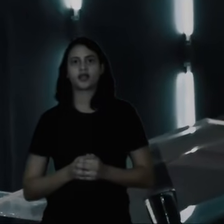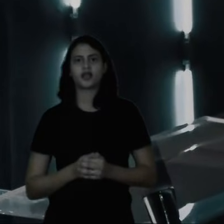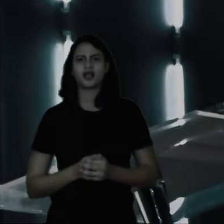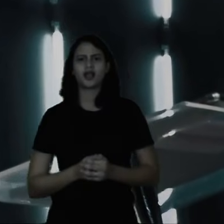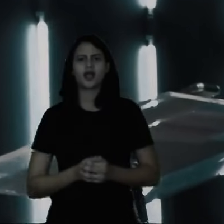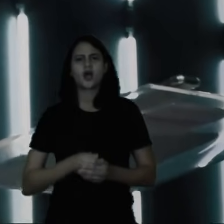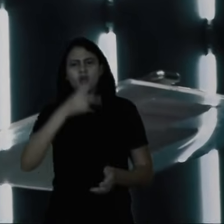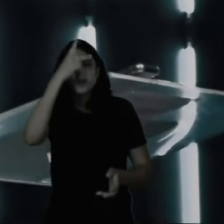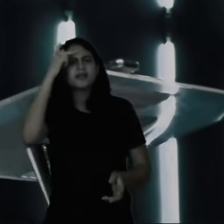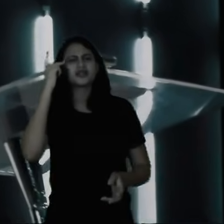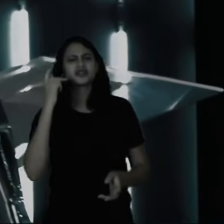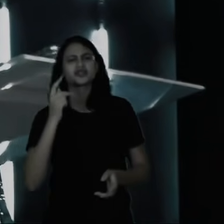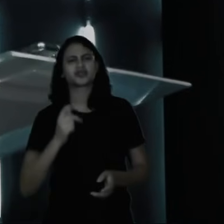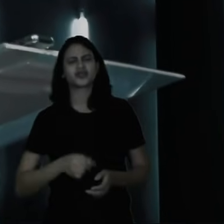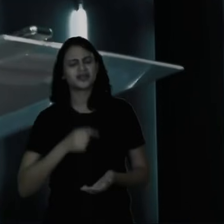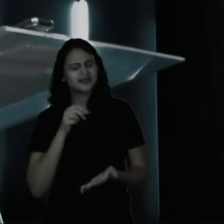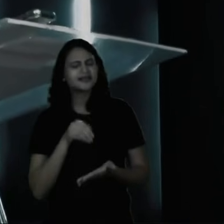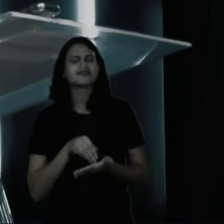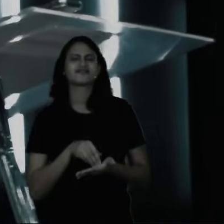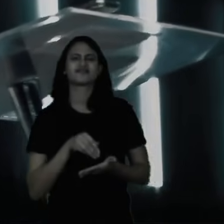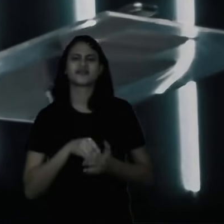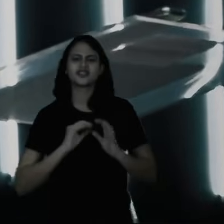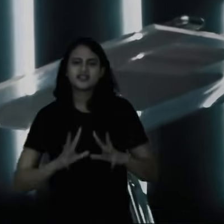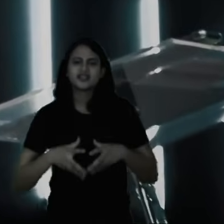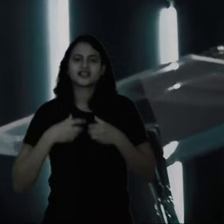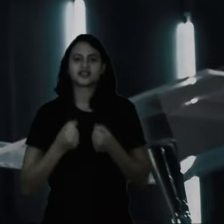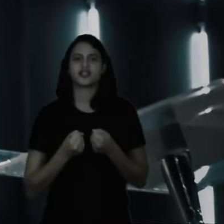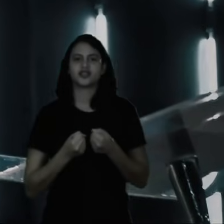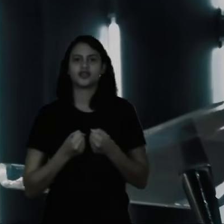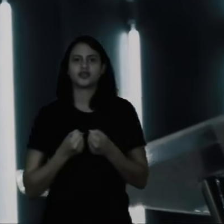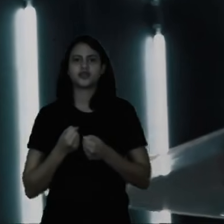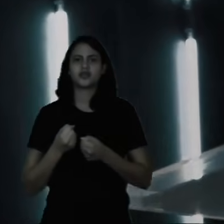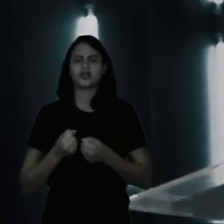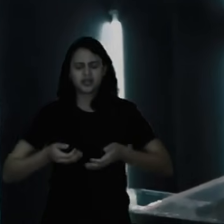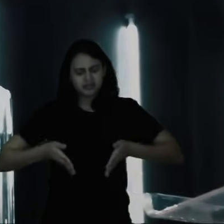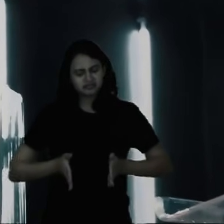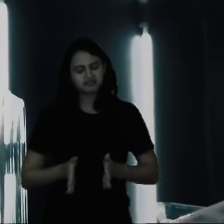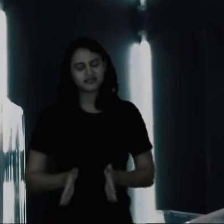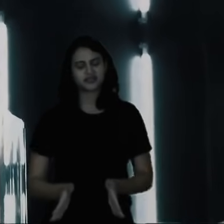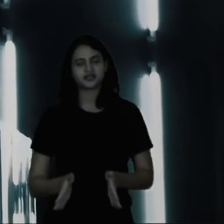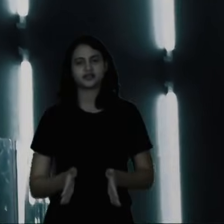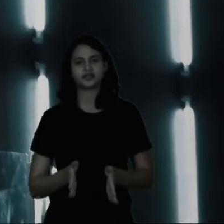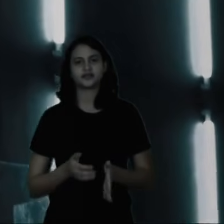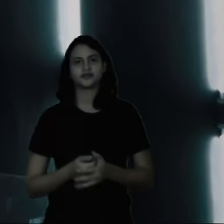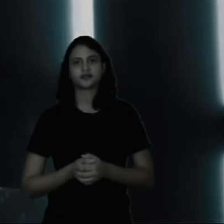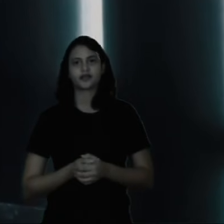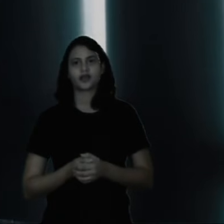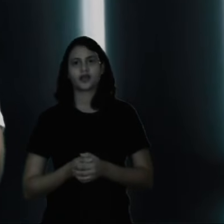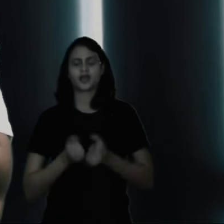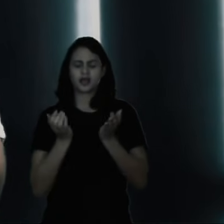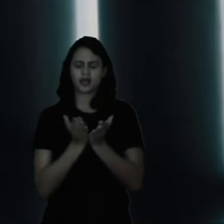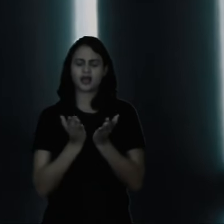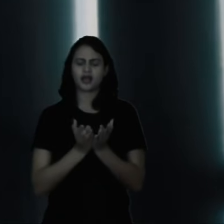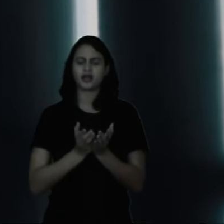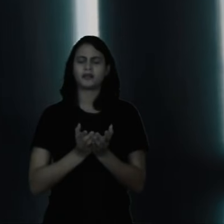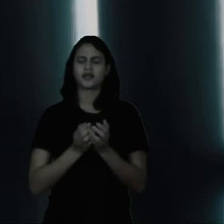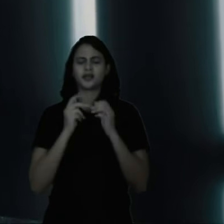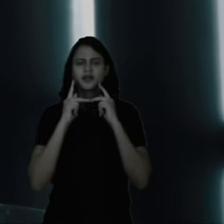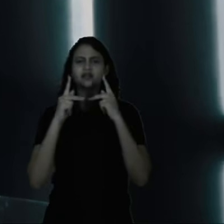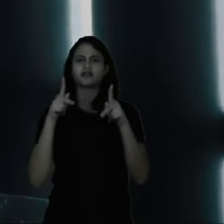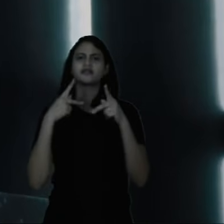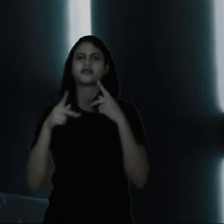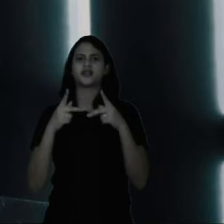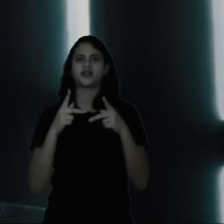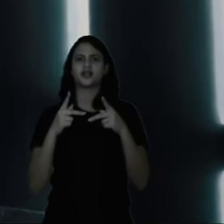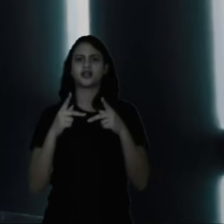a aceitou desde o ventre materno. Porque se a Bíblia diz que ainda quando nós